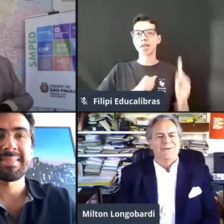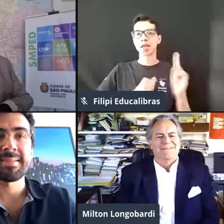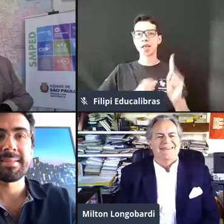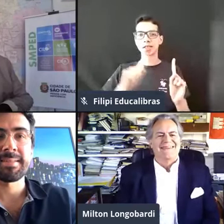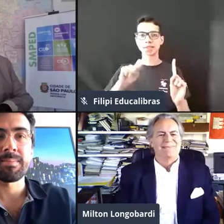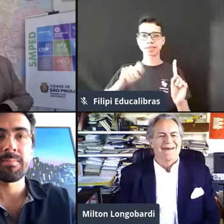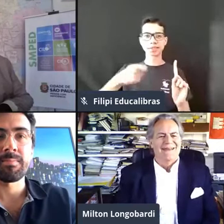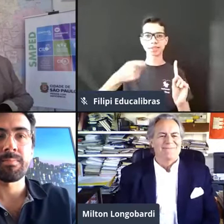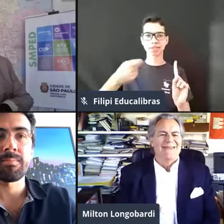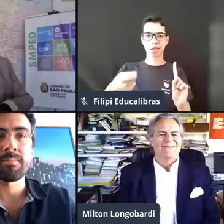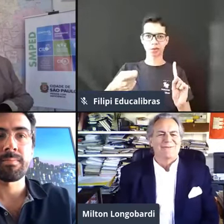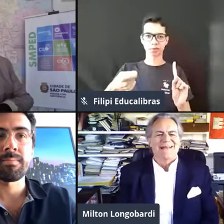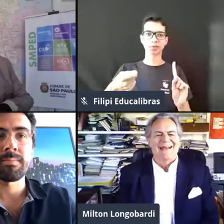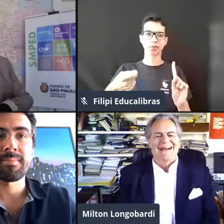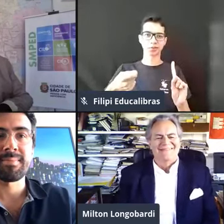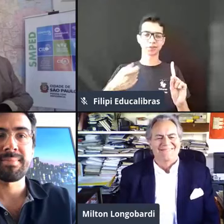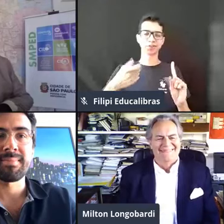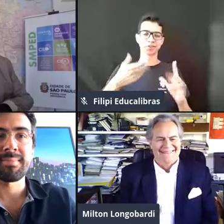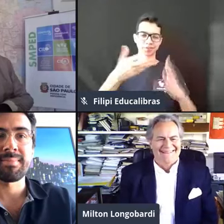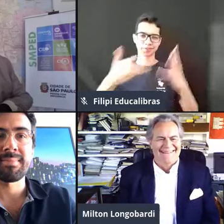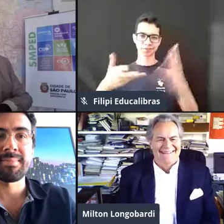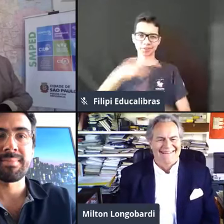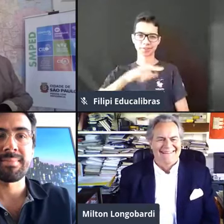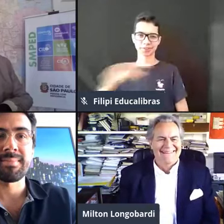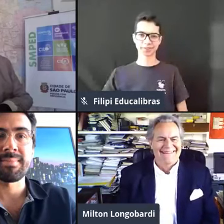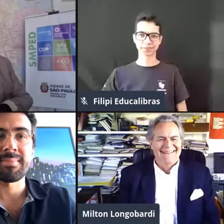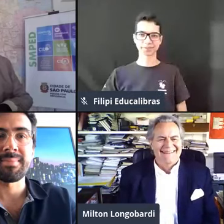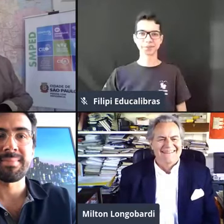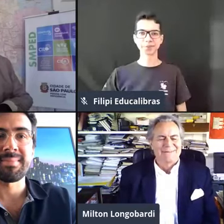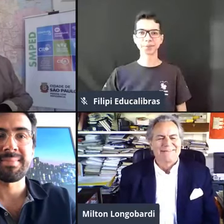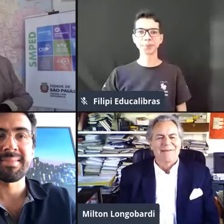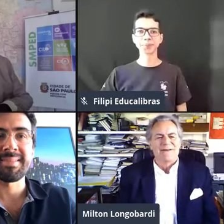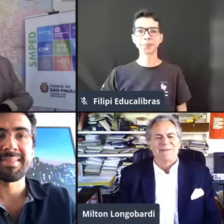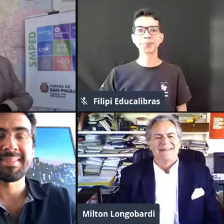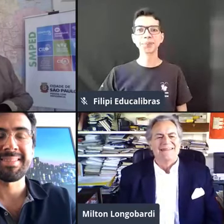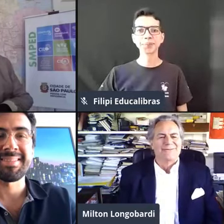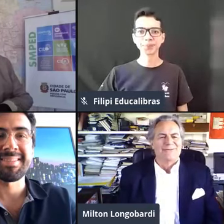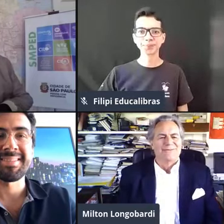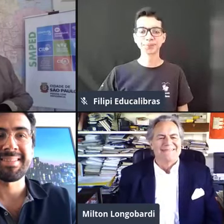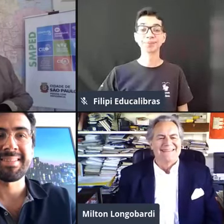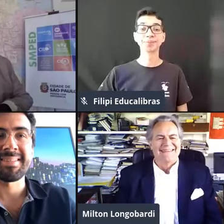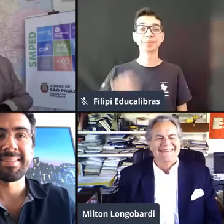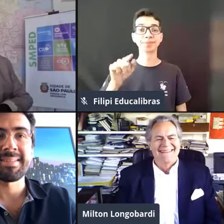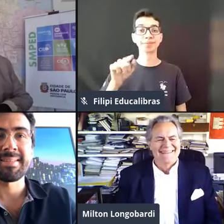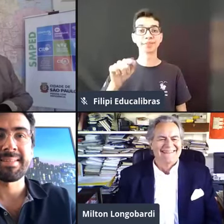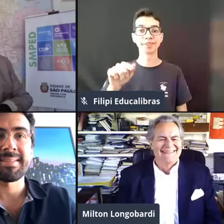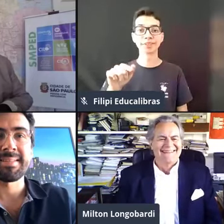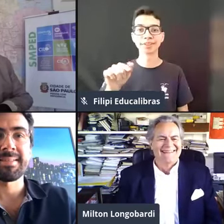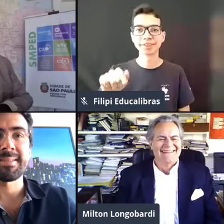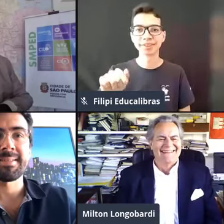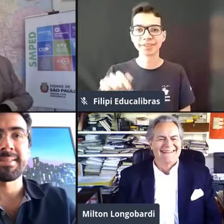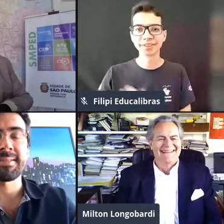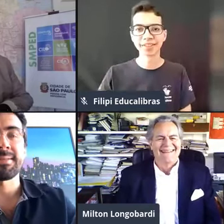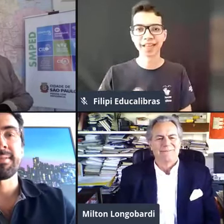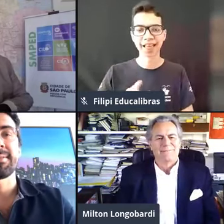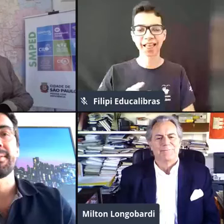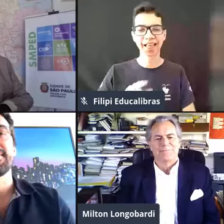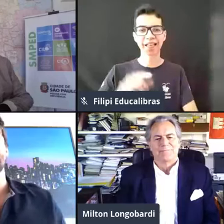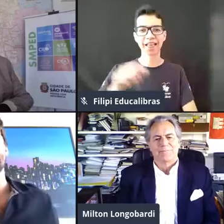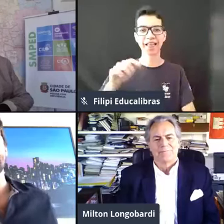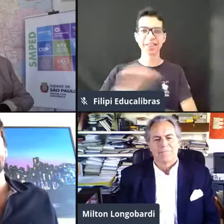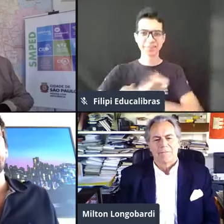Cid hoje aqui. Parabéns, obrigado. Bom, mas aprendendo com você. Essas